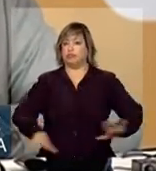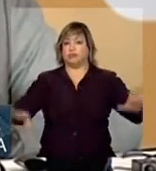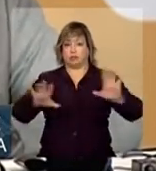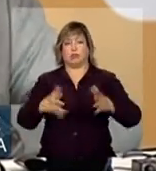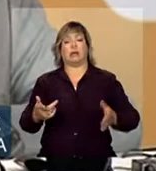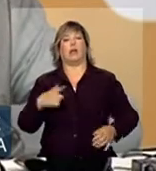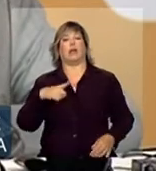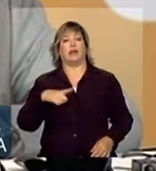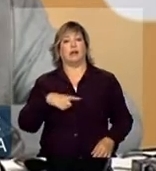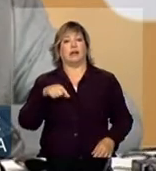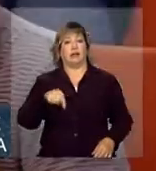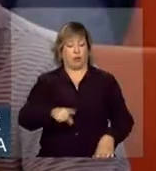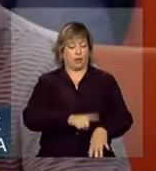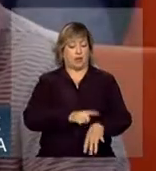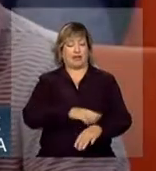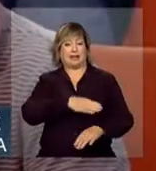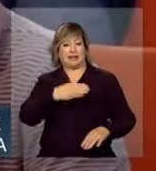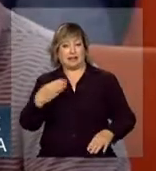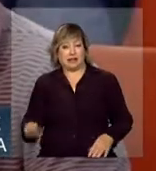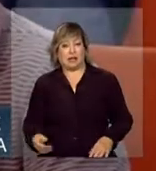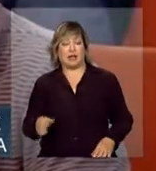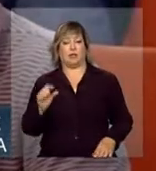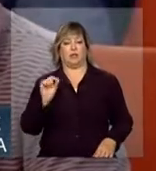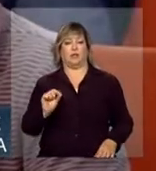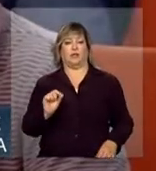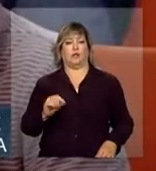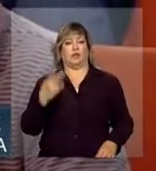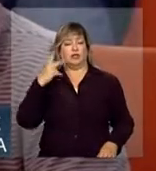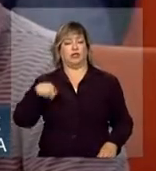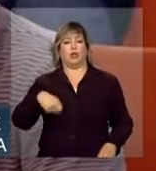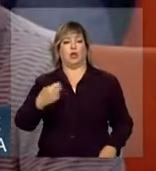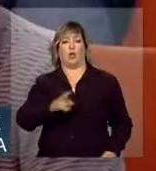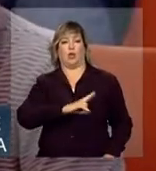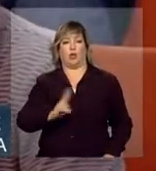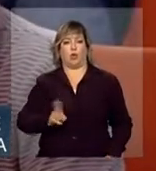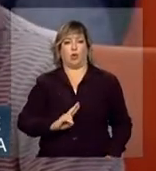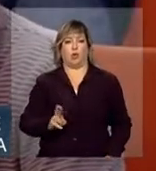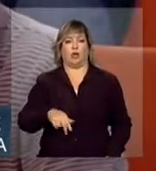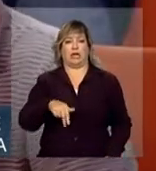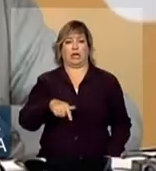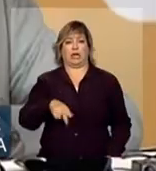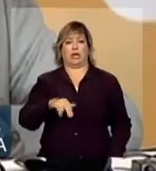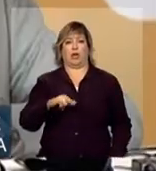o tempo para os chamados key locations, né, tem